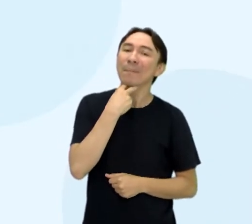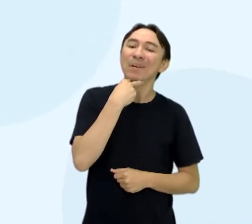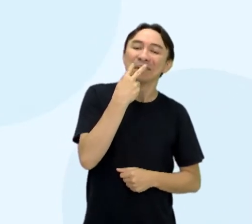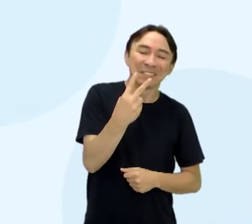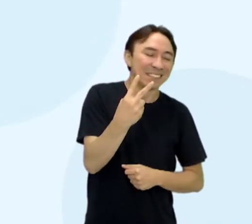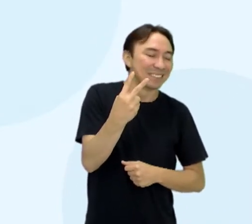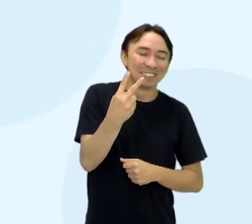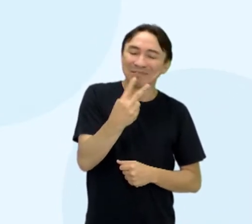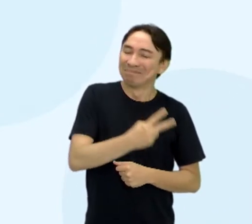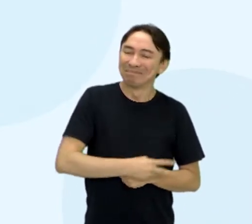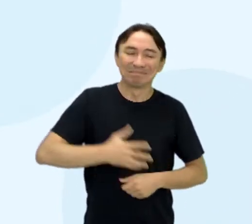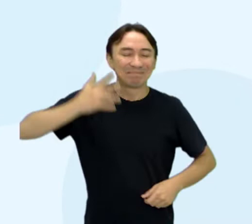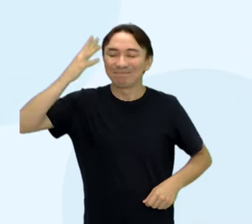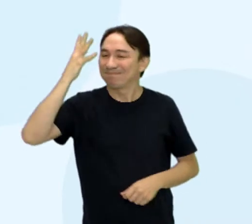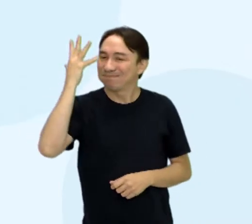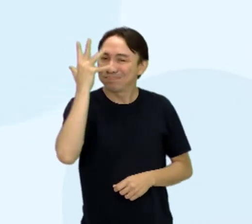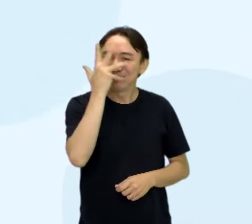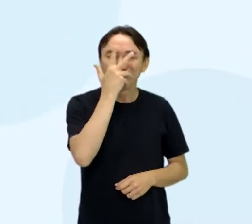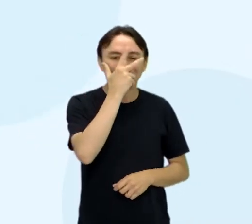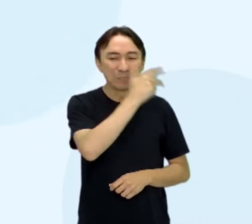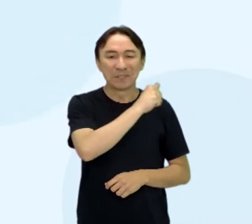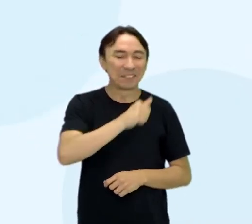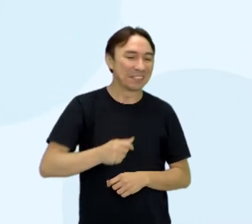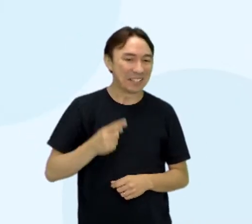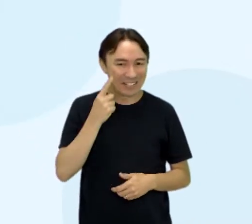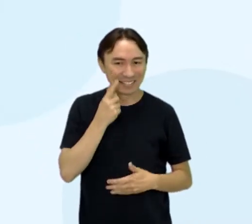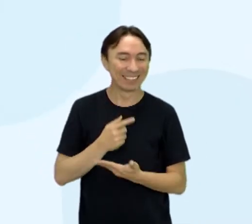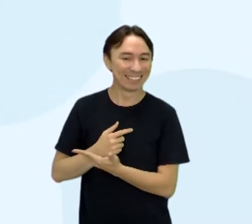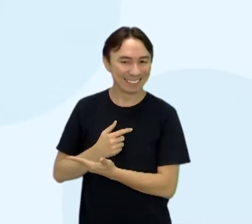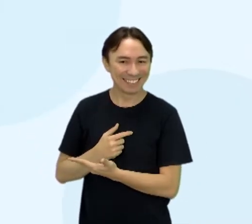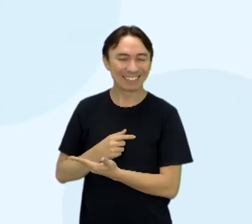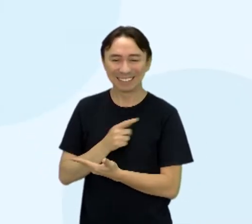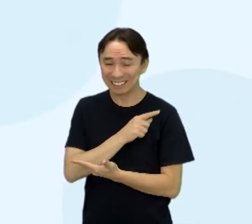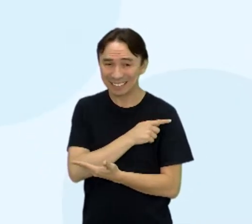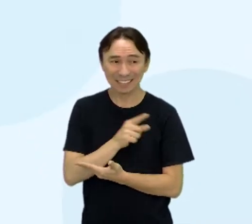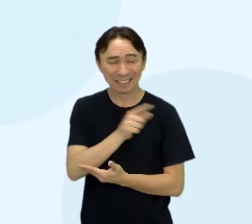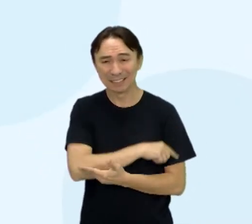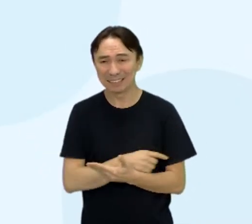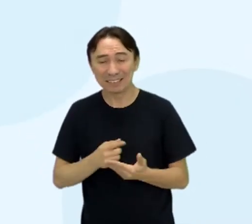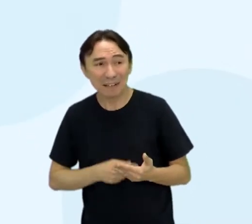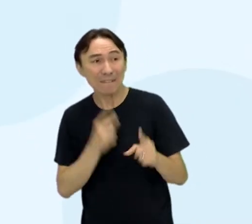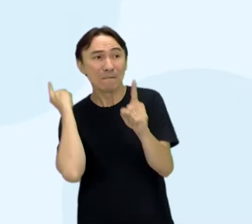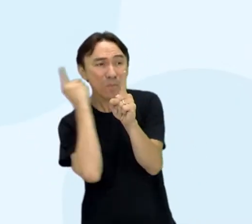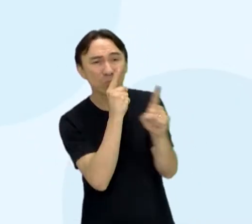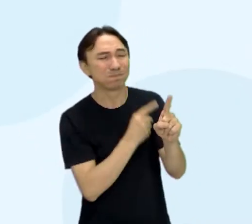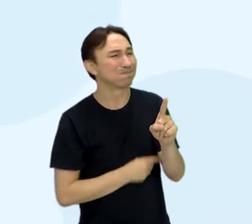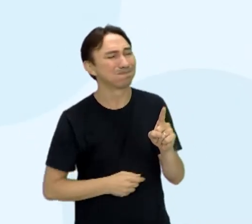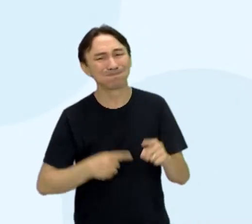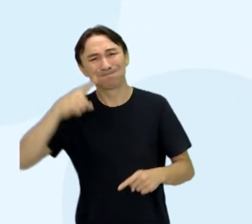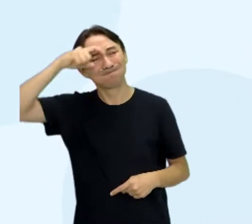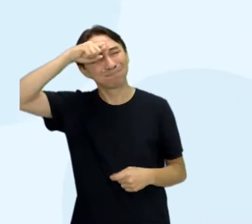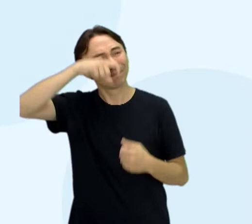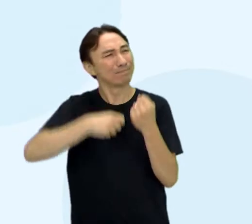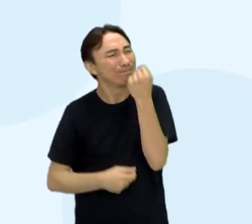maravilhoso, uma ave muito rara, muito difícil de se ver, tem